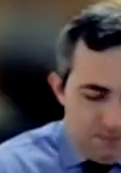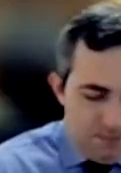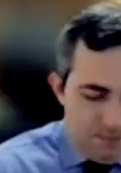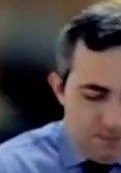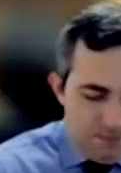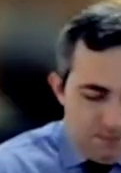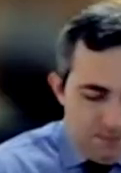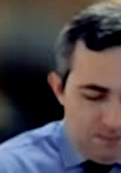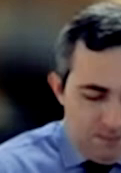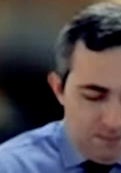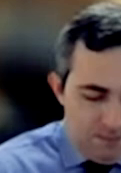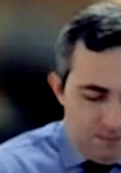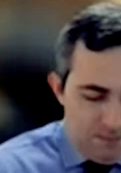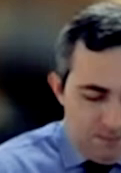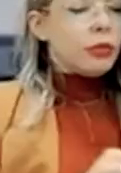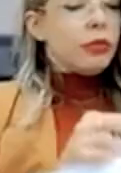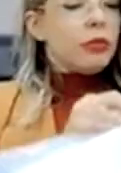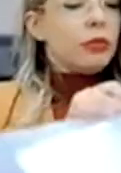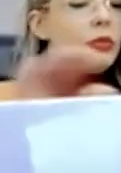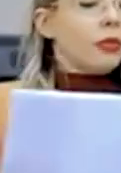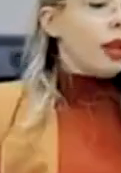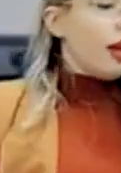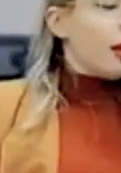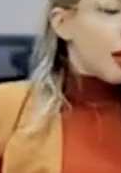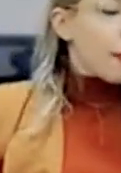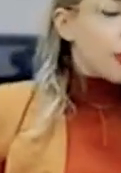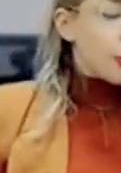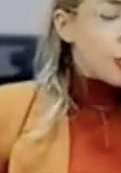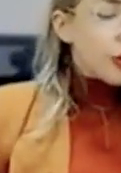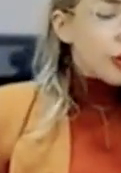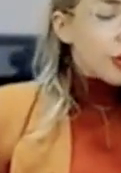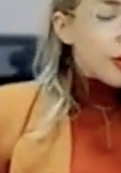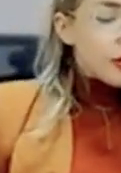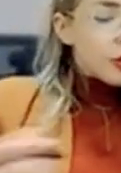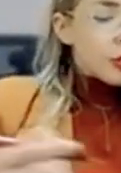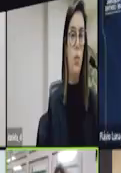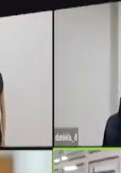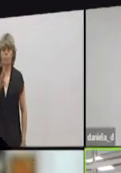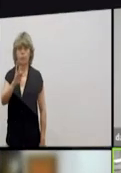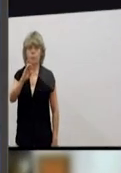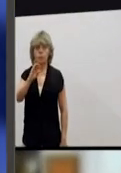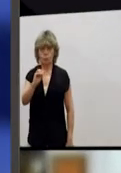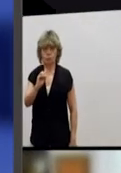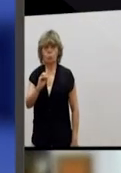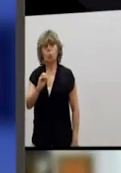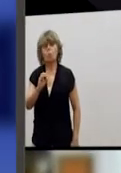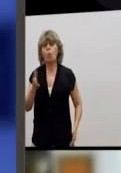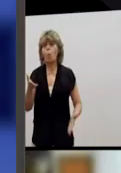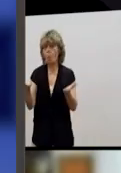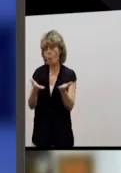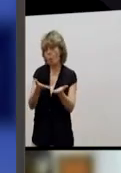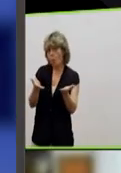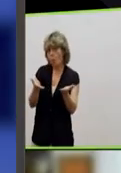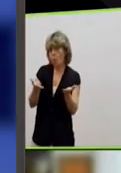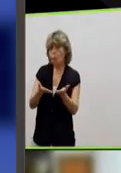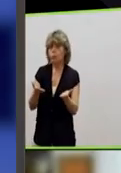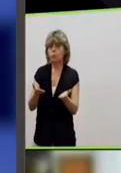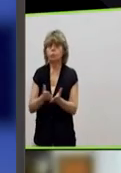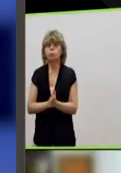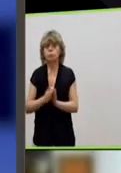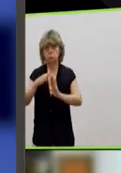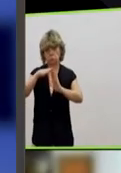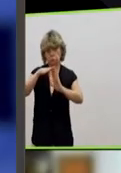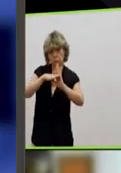contas José Américo da Costa Júnior e a secretária de plenário Lorena Simão. No julgamento da cidade de Padre Bernardo,